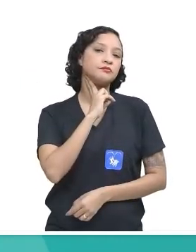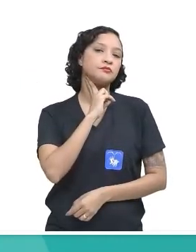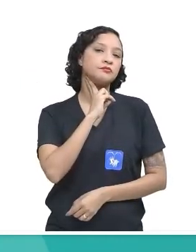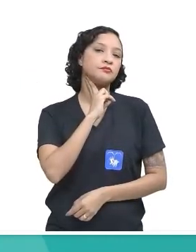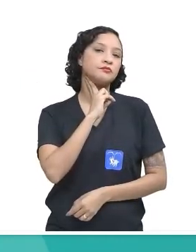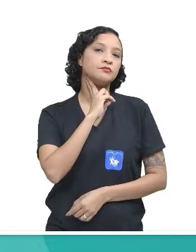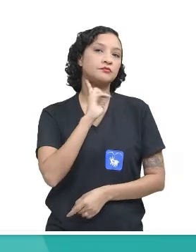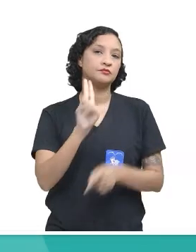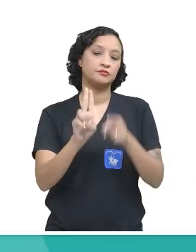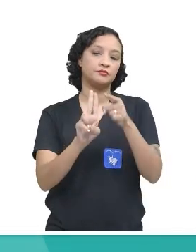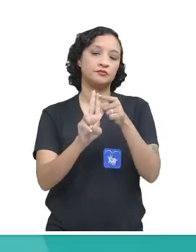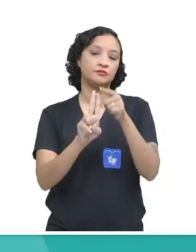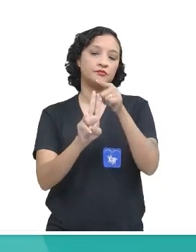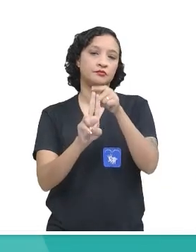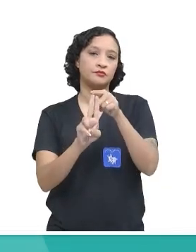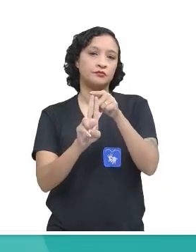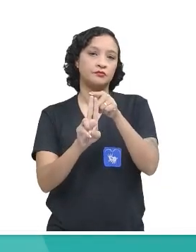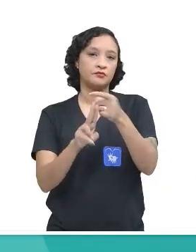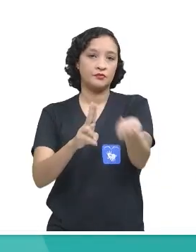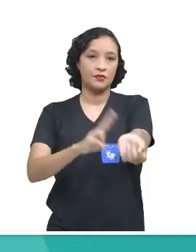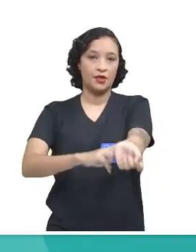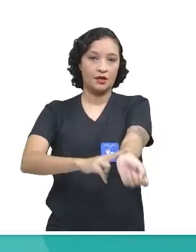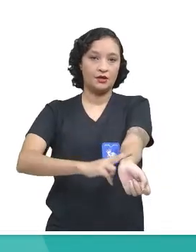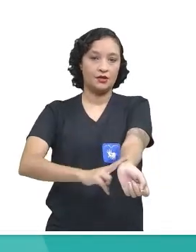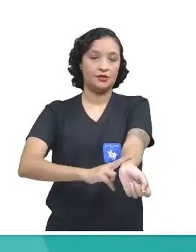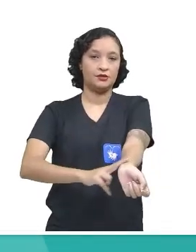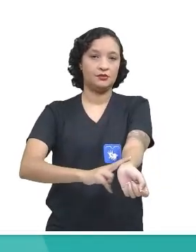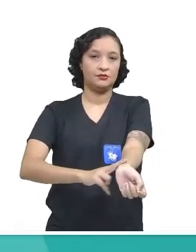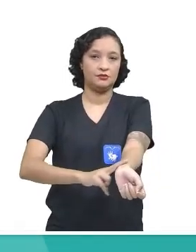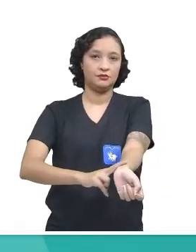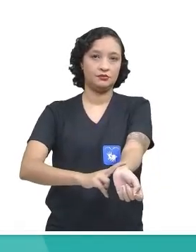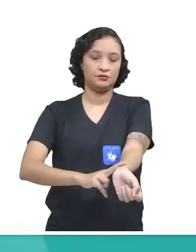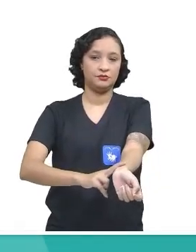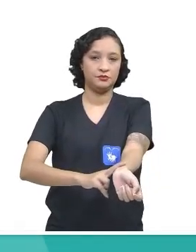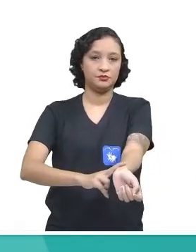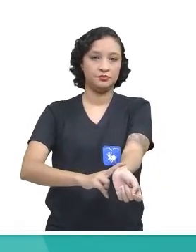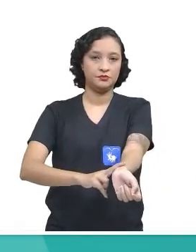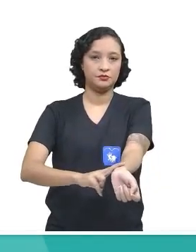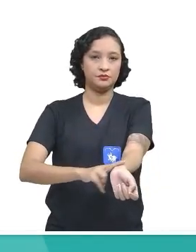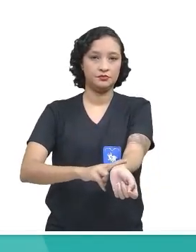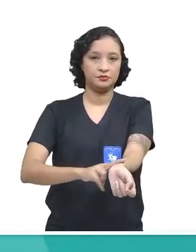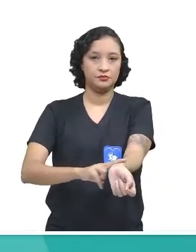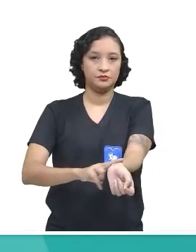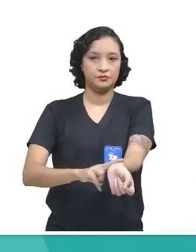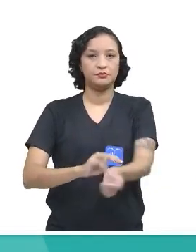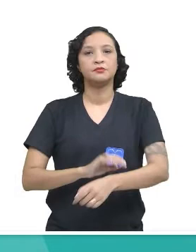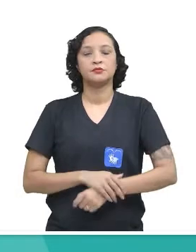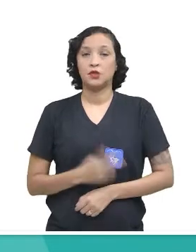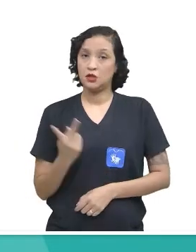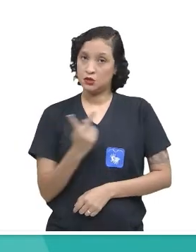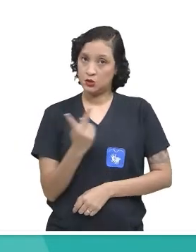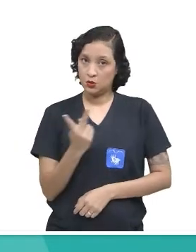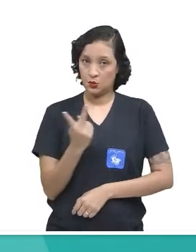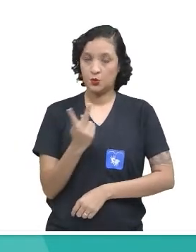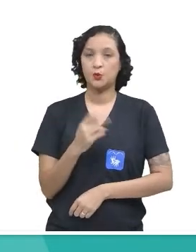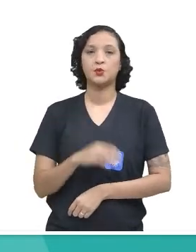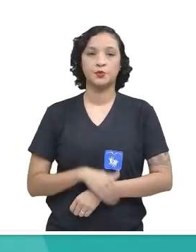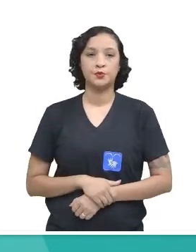dedo indicador e médio no punho sobre a artéria radial. Vamos ver essa forma de medir a